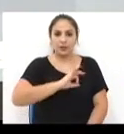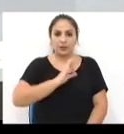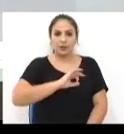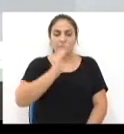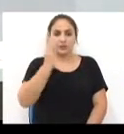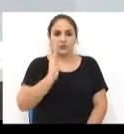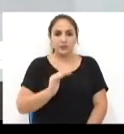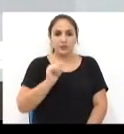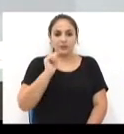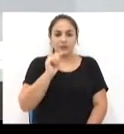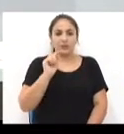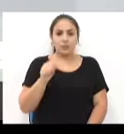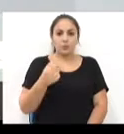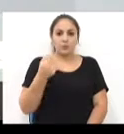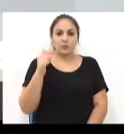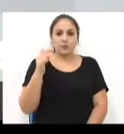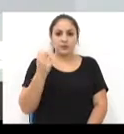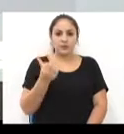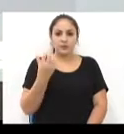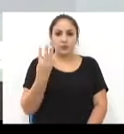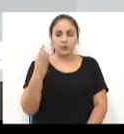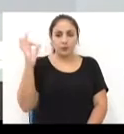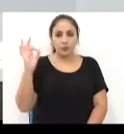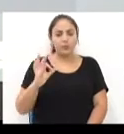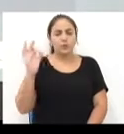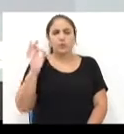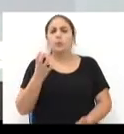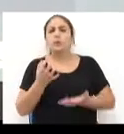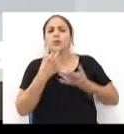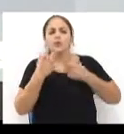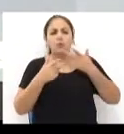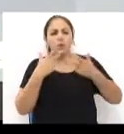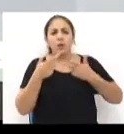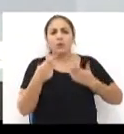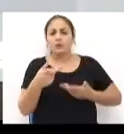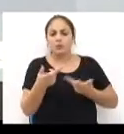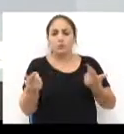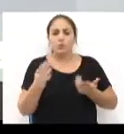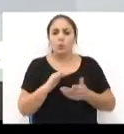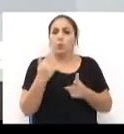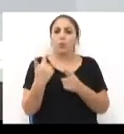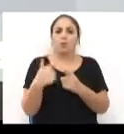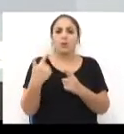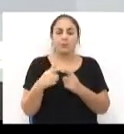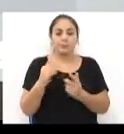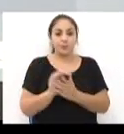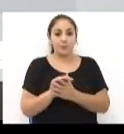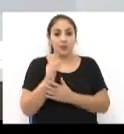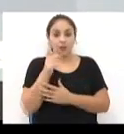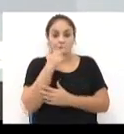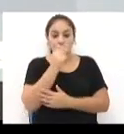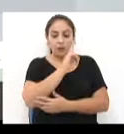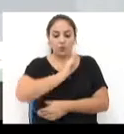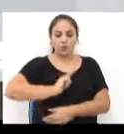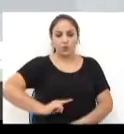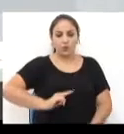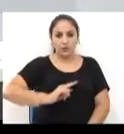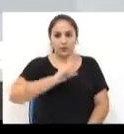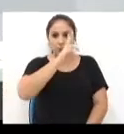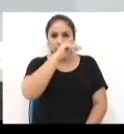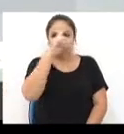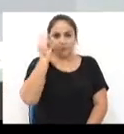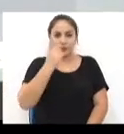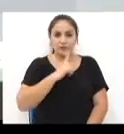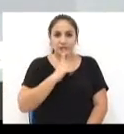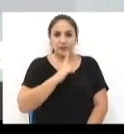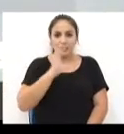nacional ficou em 7,64%. Por que eu quis dizer isso? Porque na medida em que o governo municipal